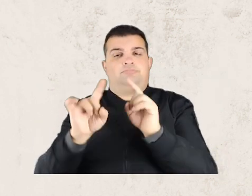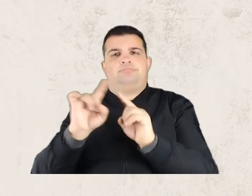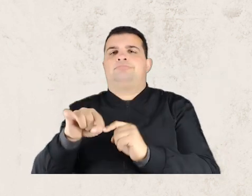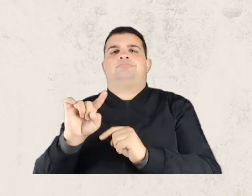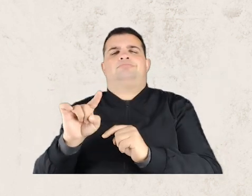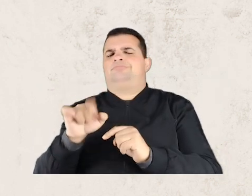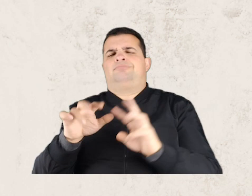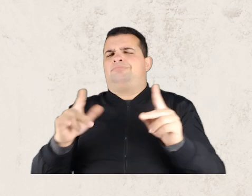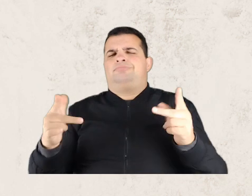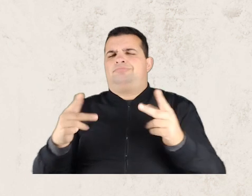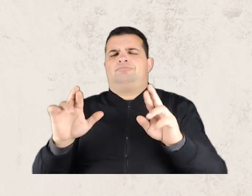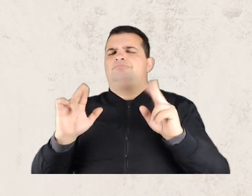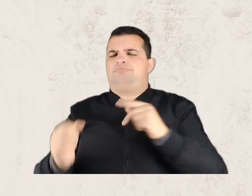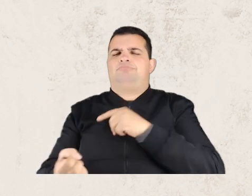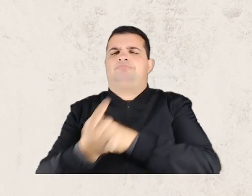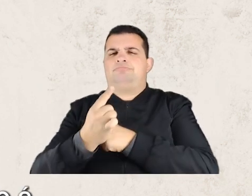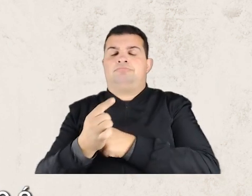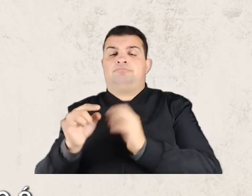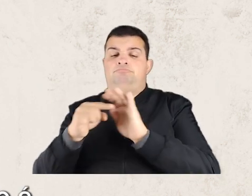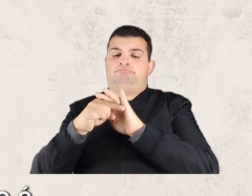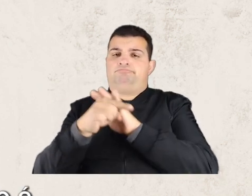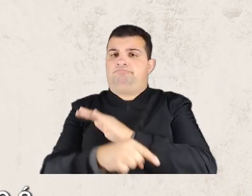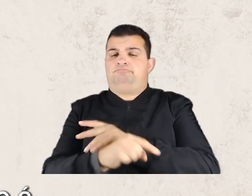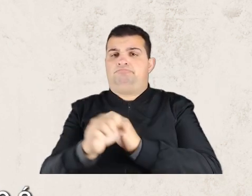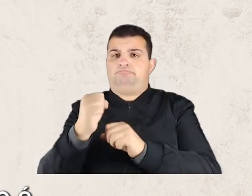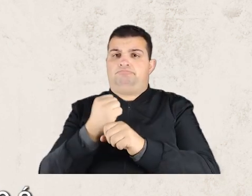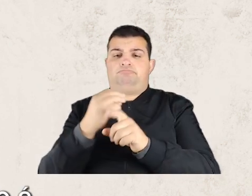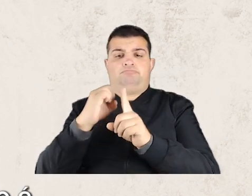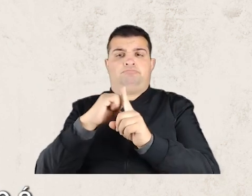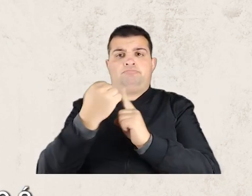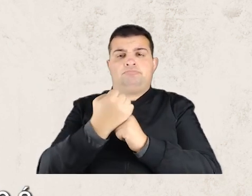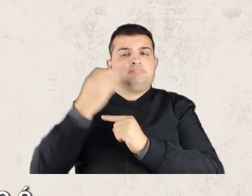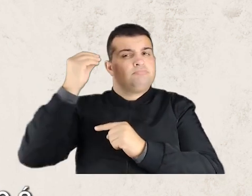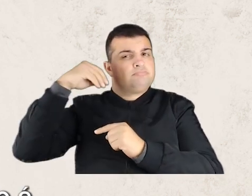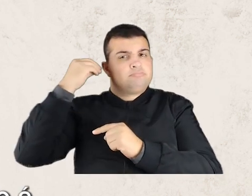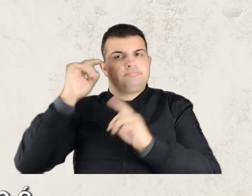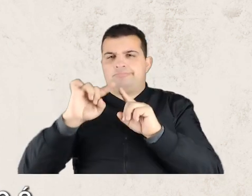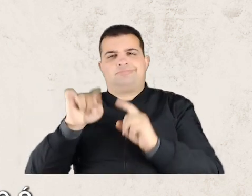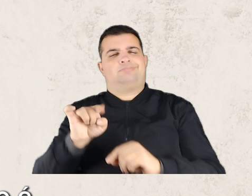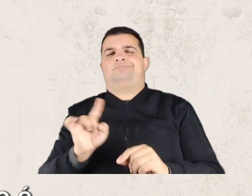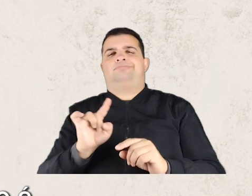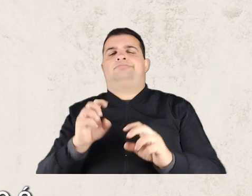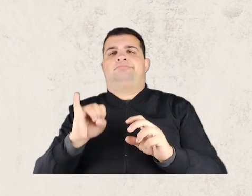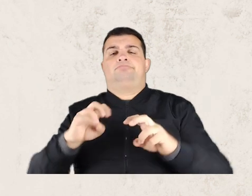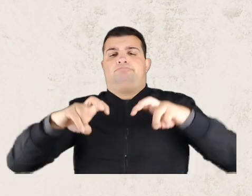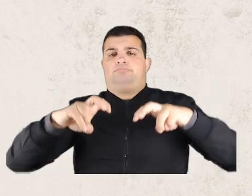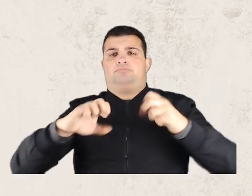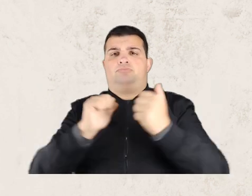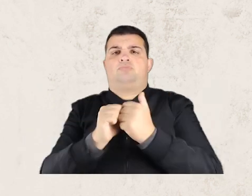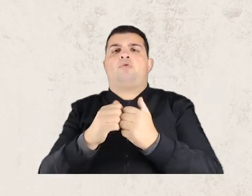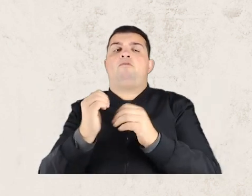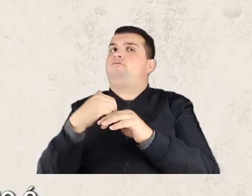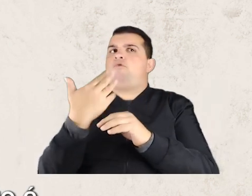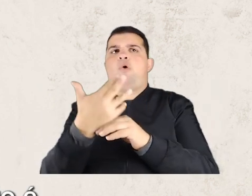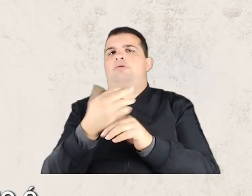social. Então deveria começar justamente por essa mudança em algo que se tornou uma raiz, mas não é. Acho que esse é